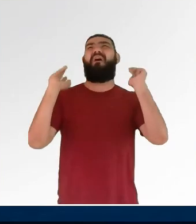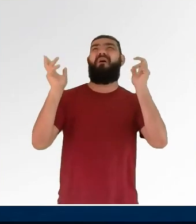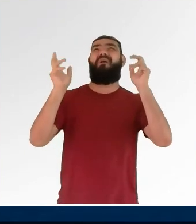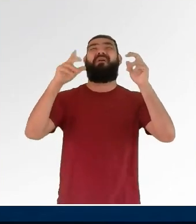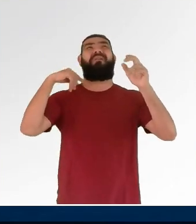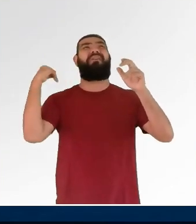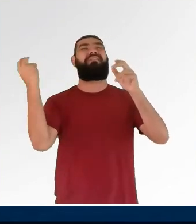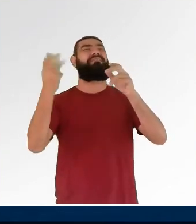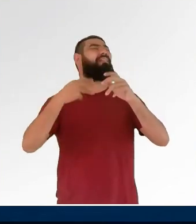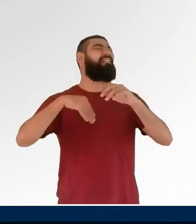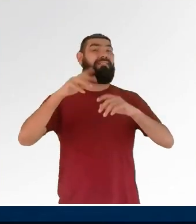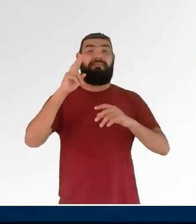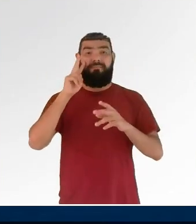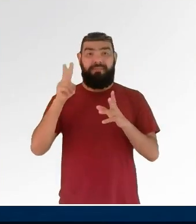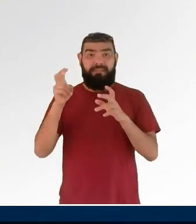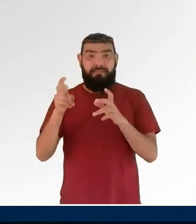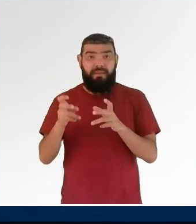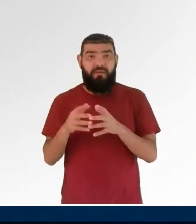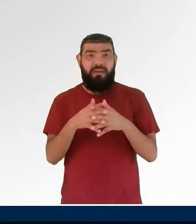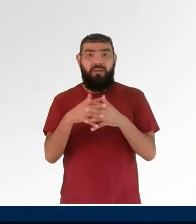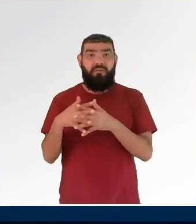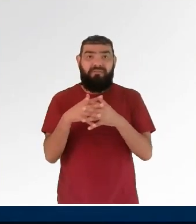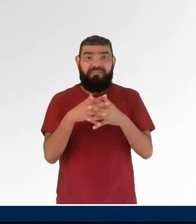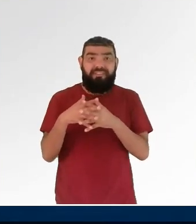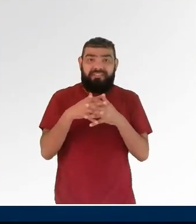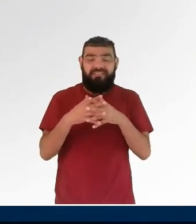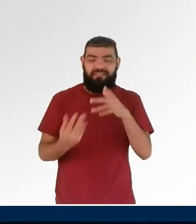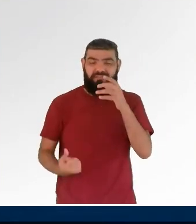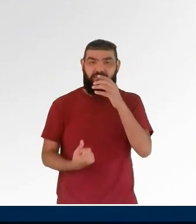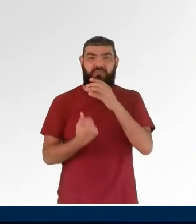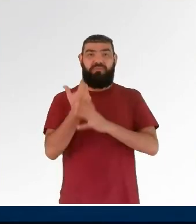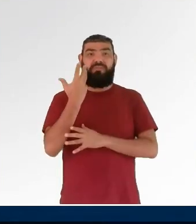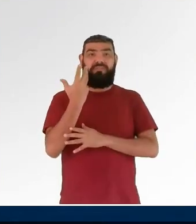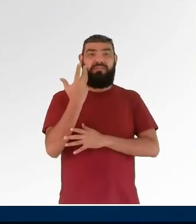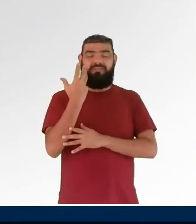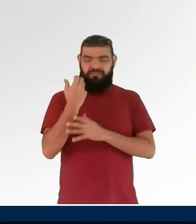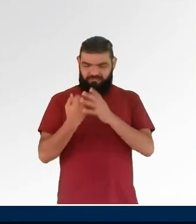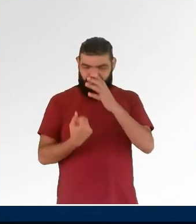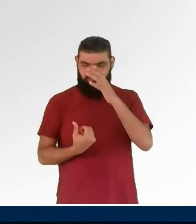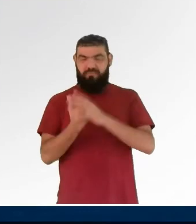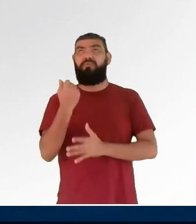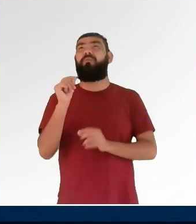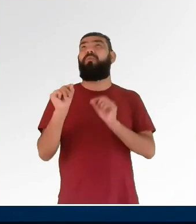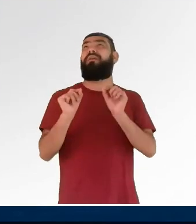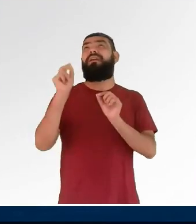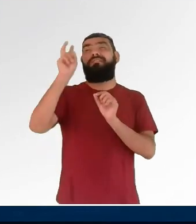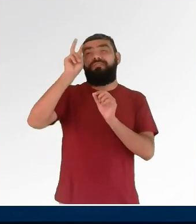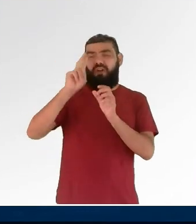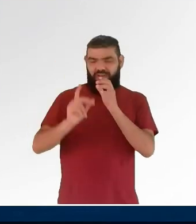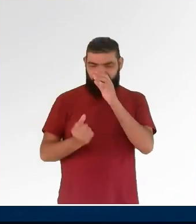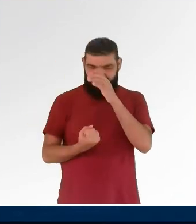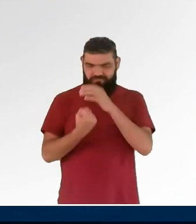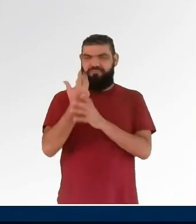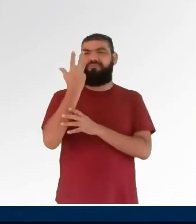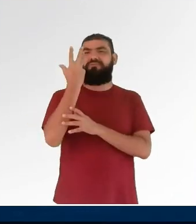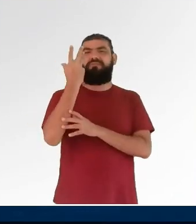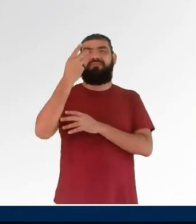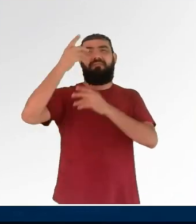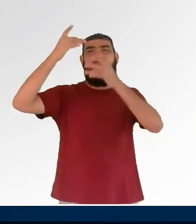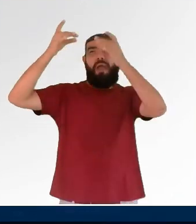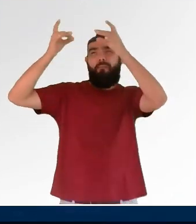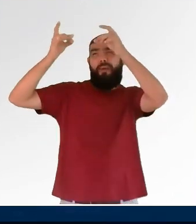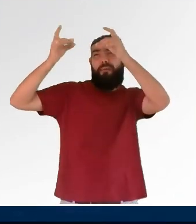Percebeu o que é um conflito gerador do enredo? É quando você resgata algo para contar, para falar de algo, para